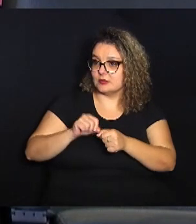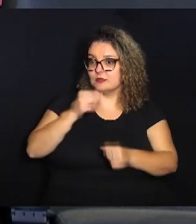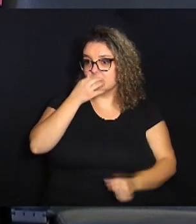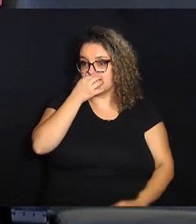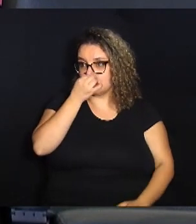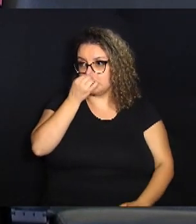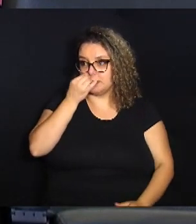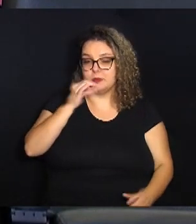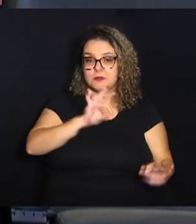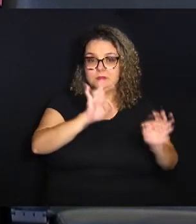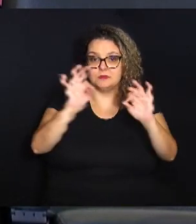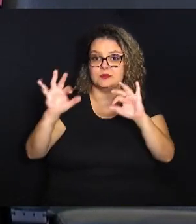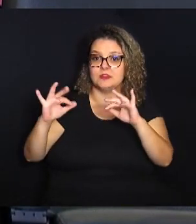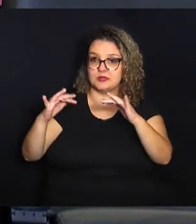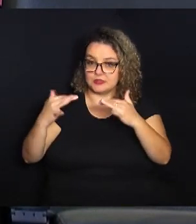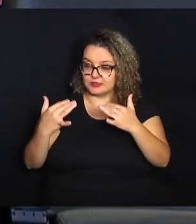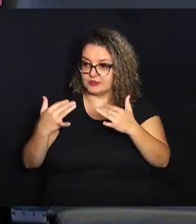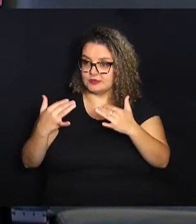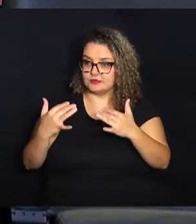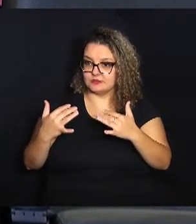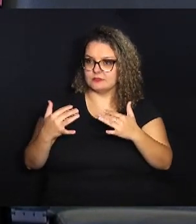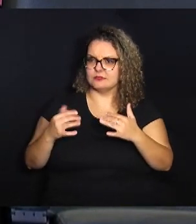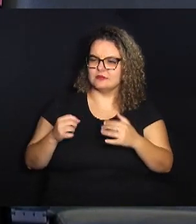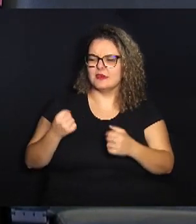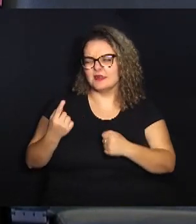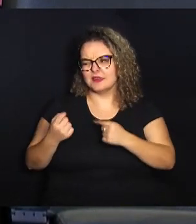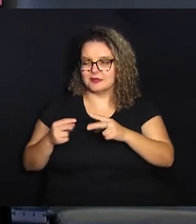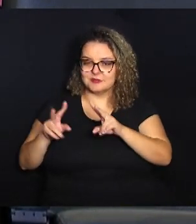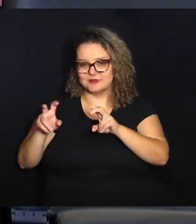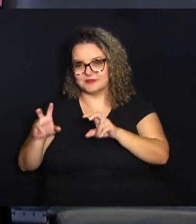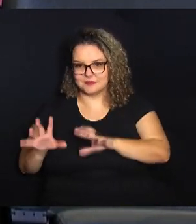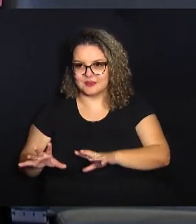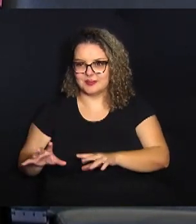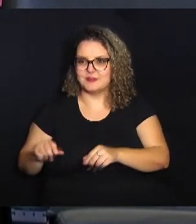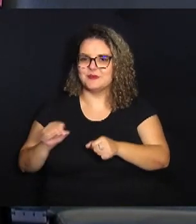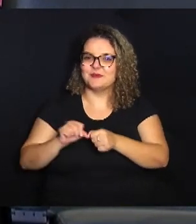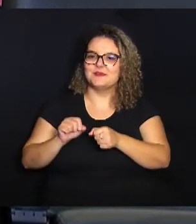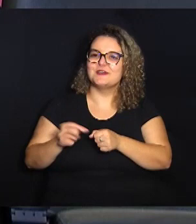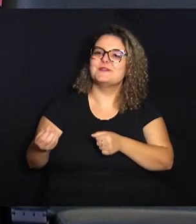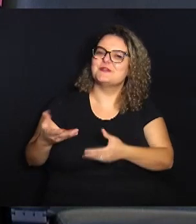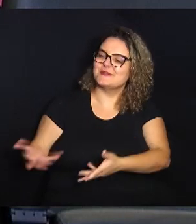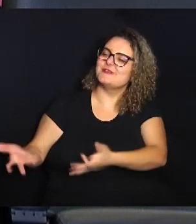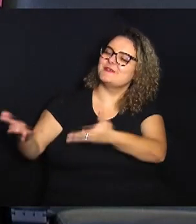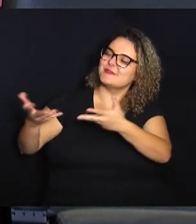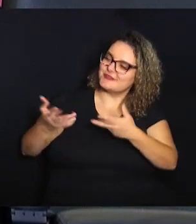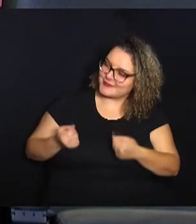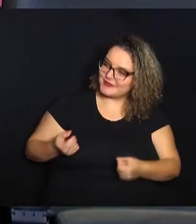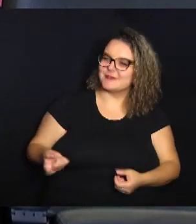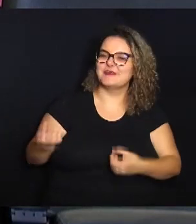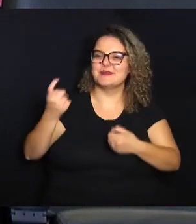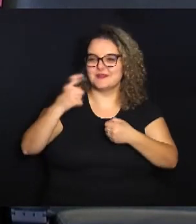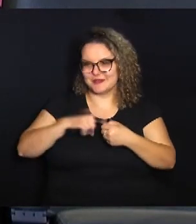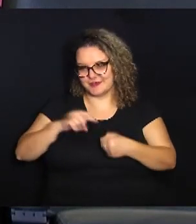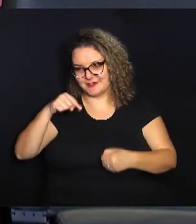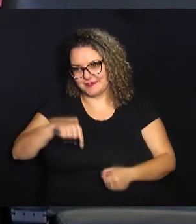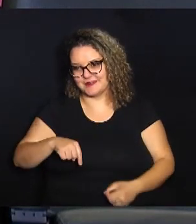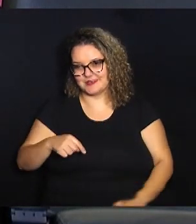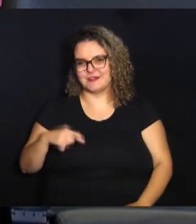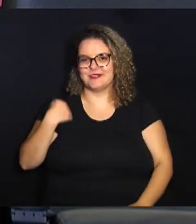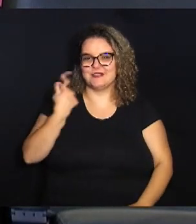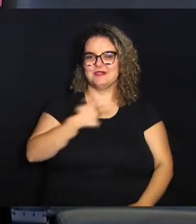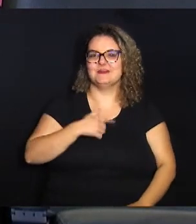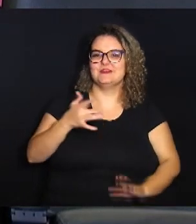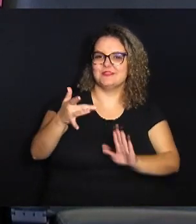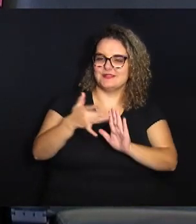quem está nos acompanhando. Ficaram alguns assuntos aqui ainda, então eu faço um novo convite para você retornar até aqui ao nosso